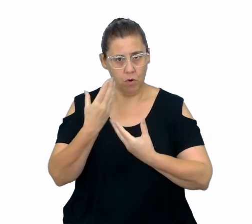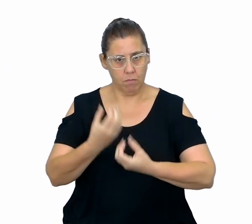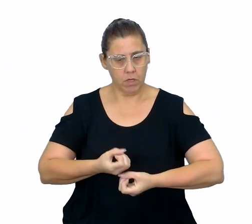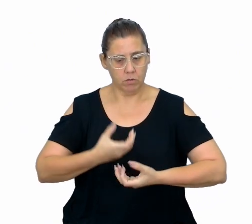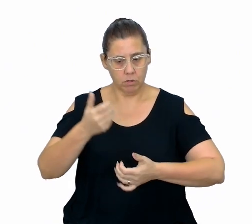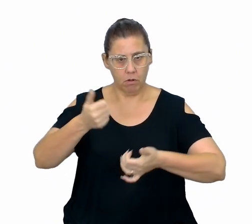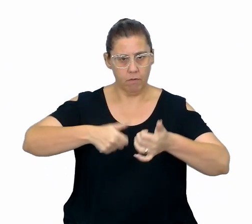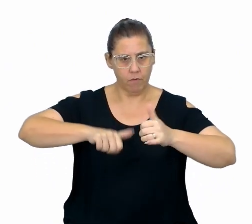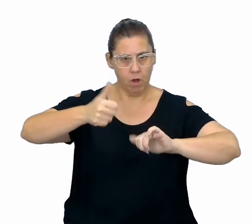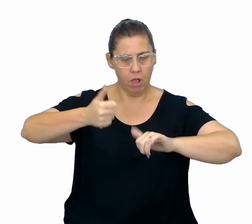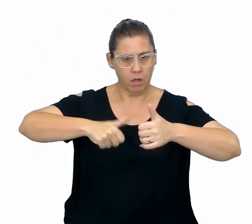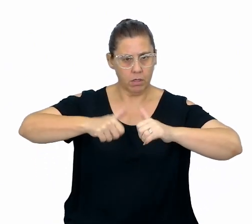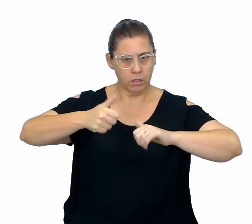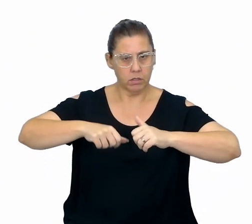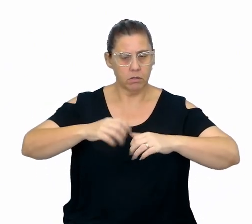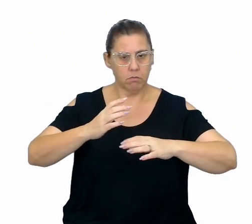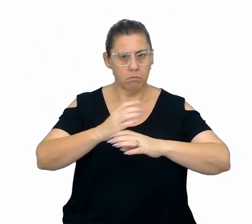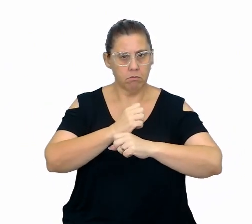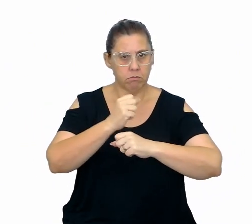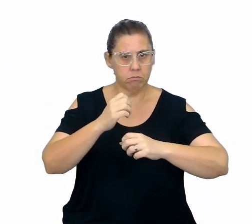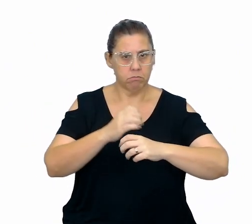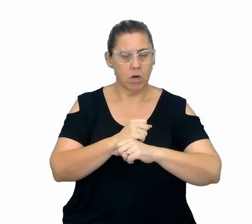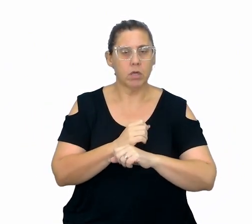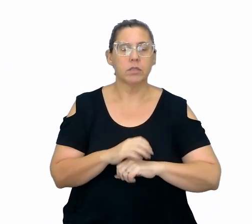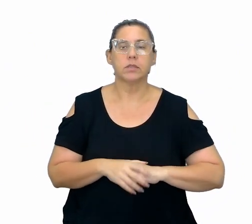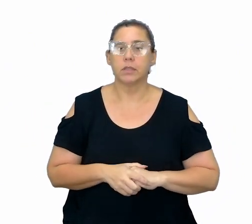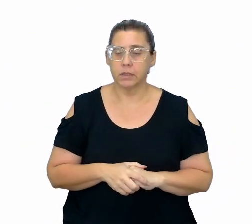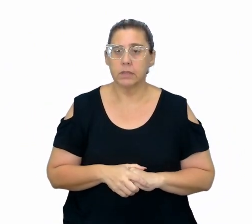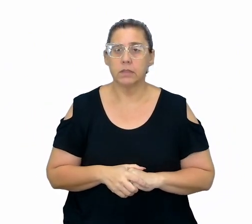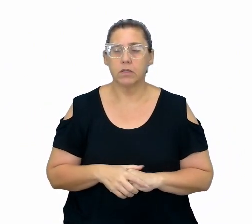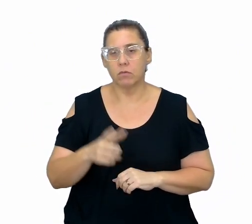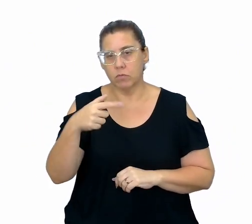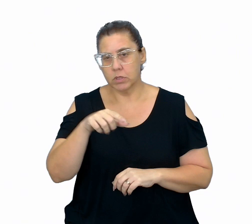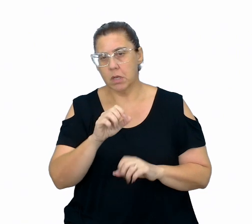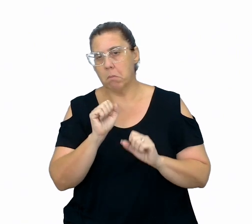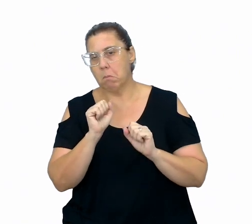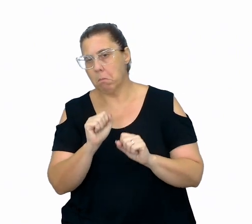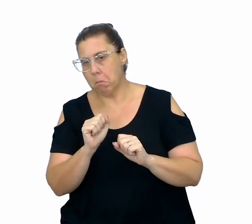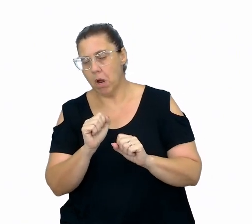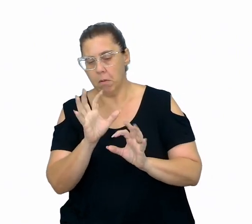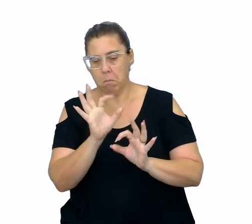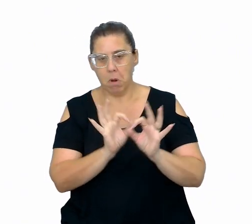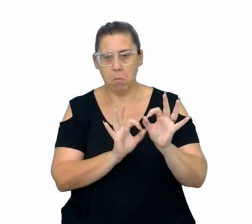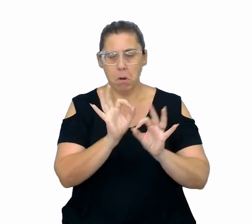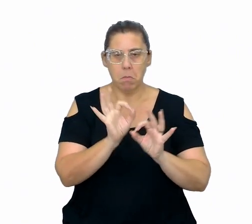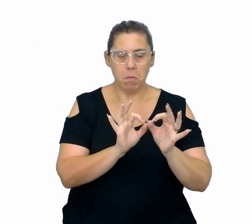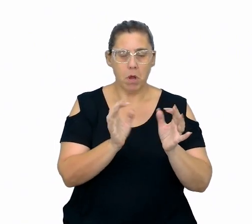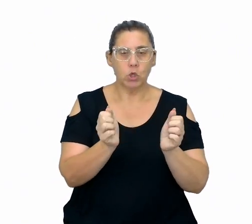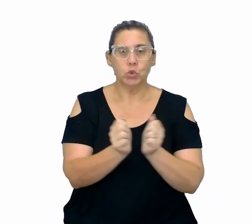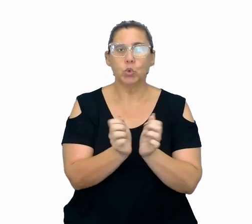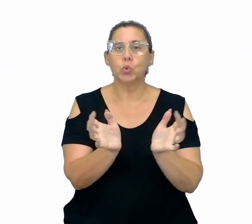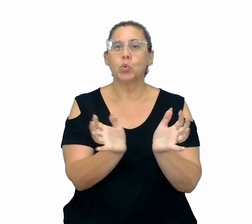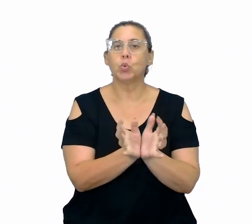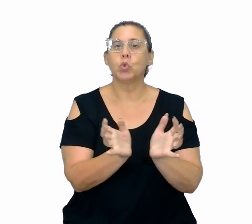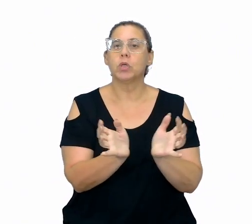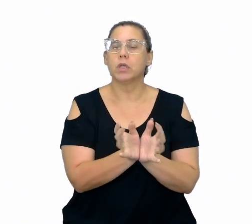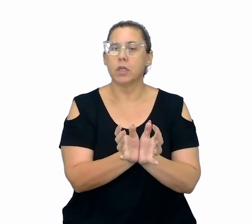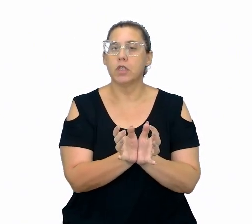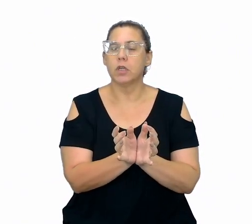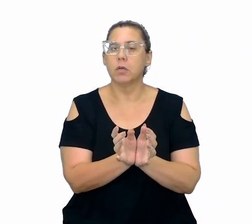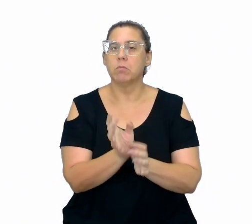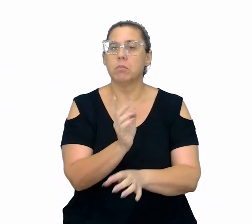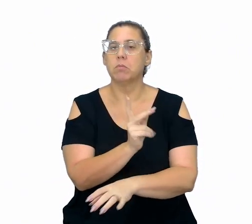nesses dados das avaliações formativas, somativas, institucionais, vocês podem o quê? Planejar com a equipe docente do ano em que